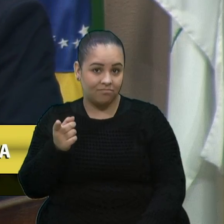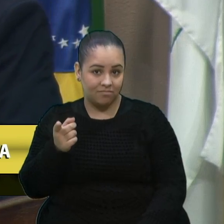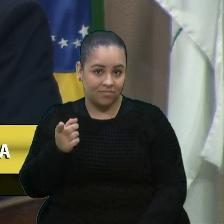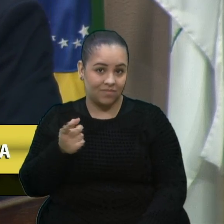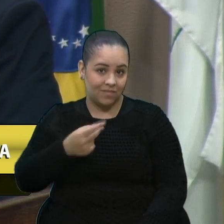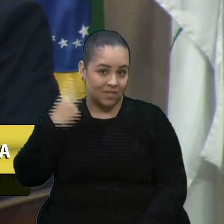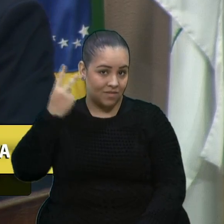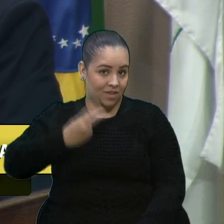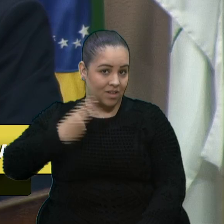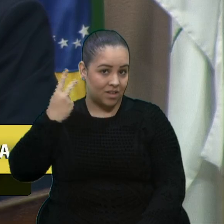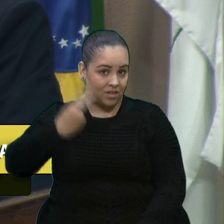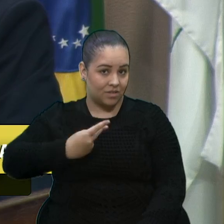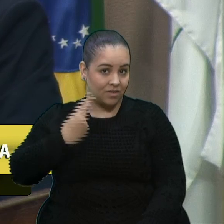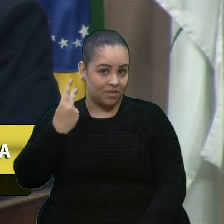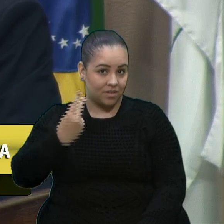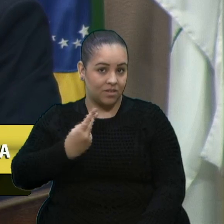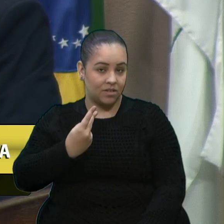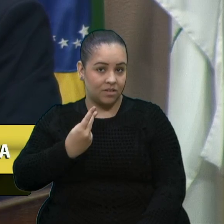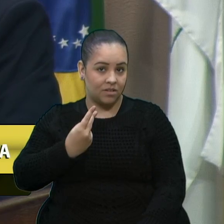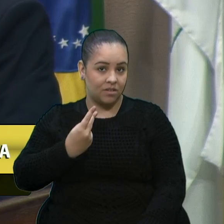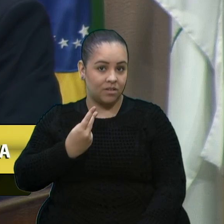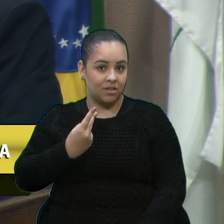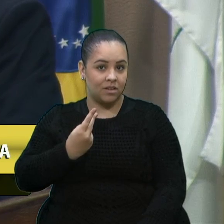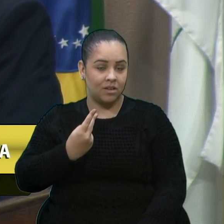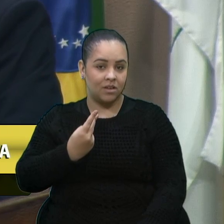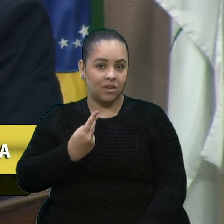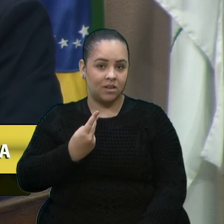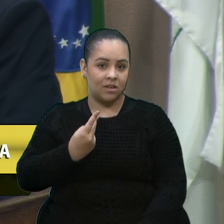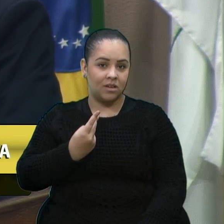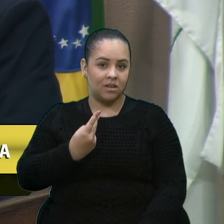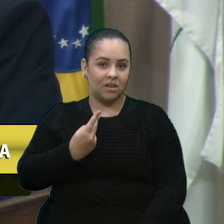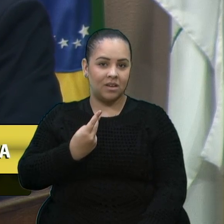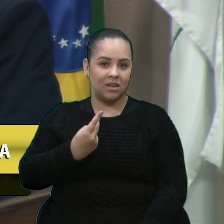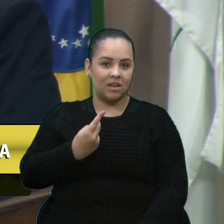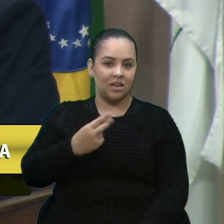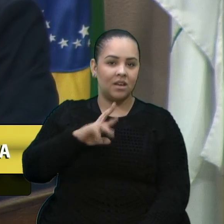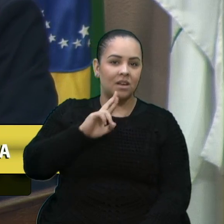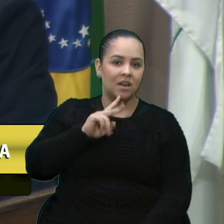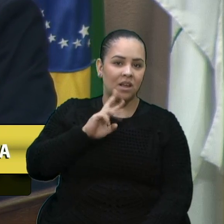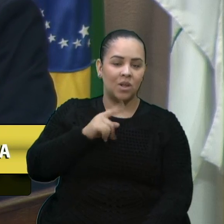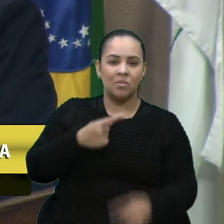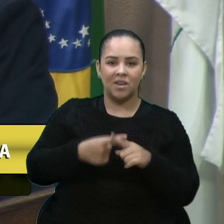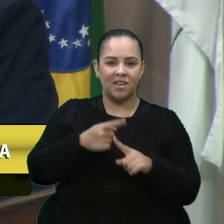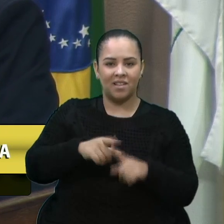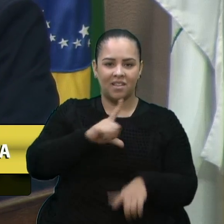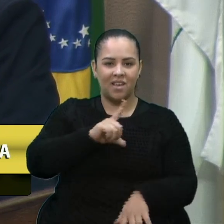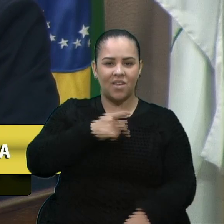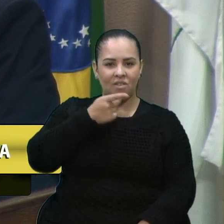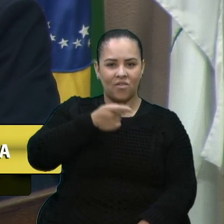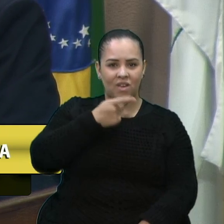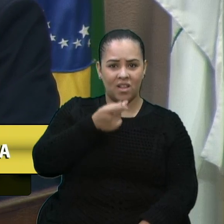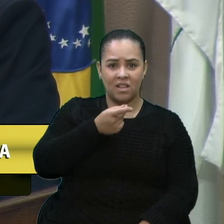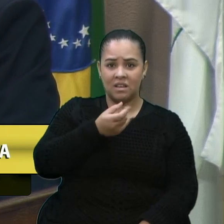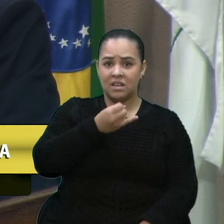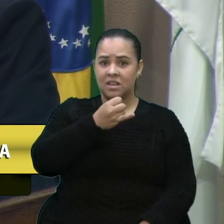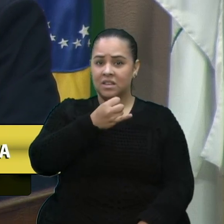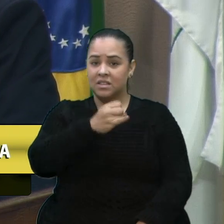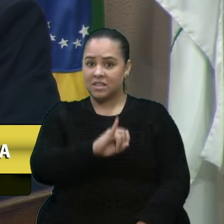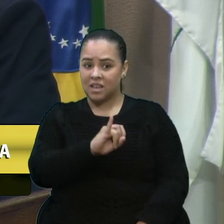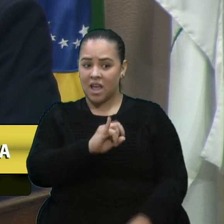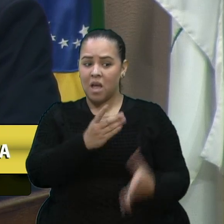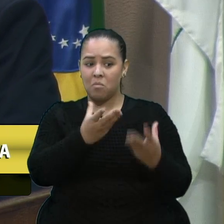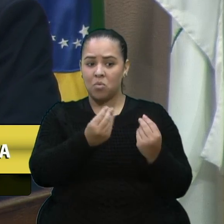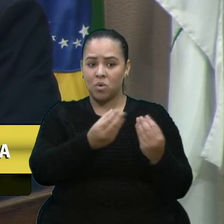vereador Renato, tem aquele ditado que diz que quando a graça é demais, diz que até o santo desconfia,